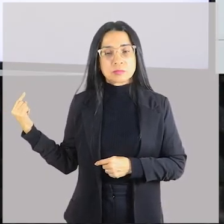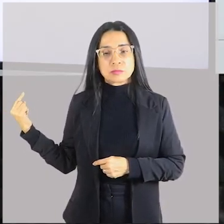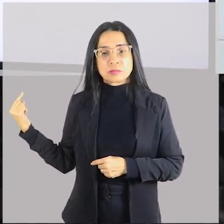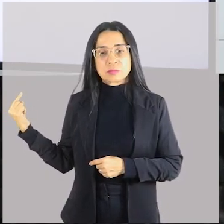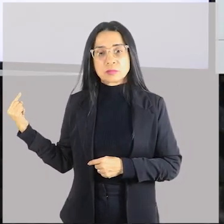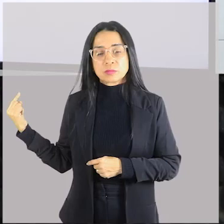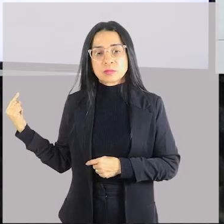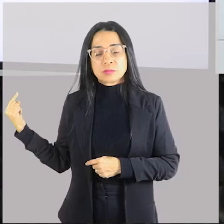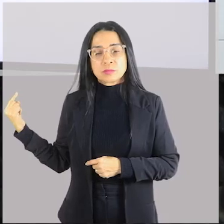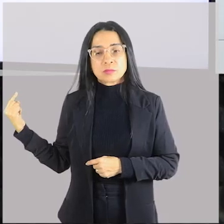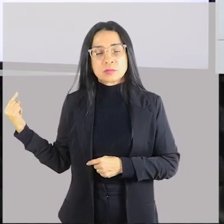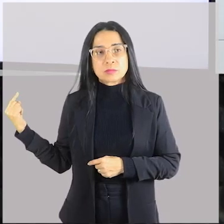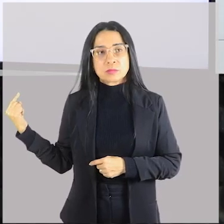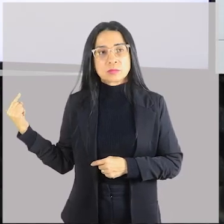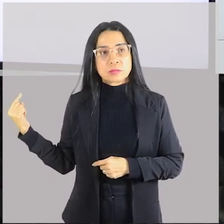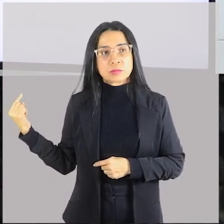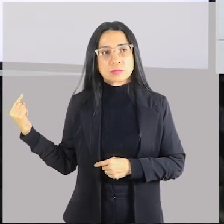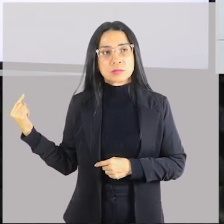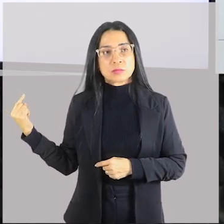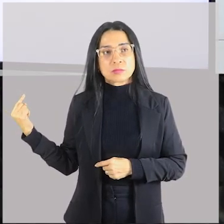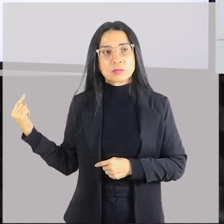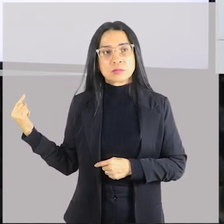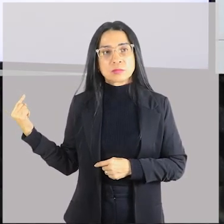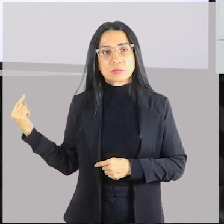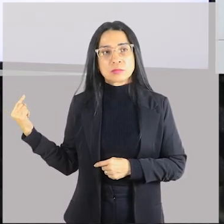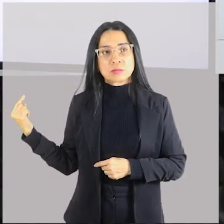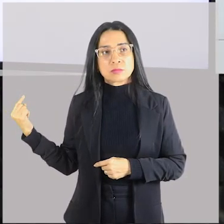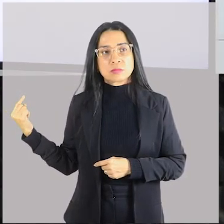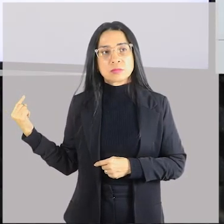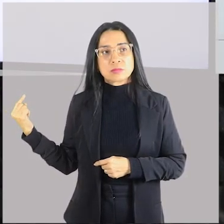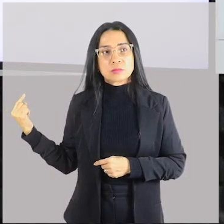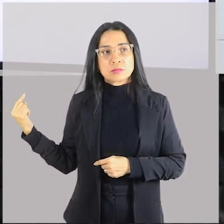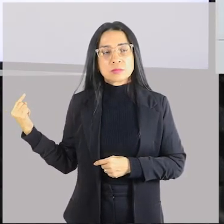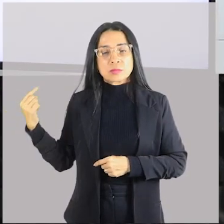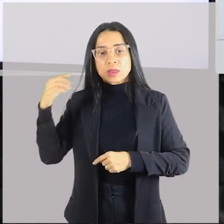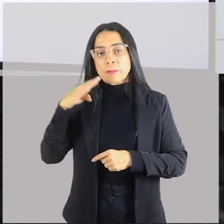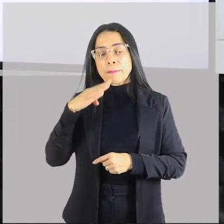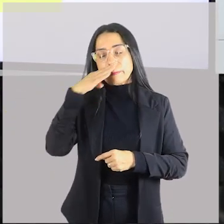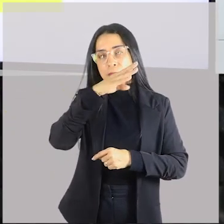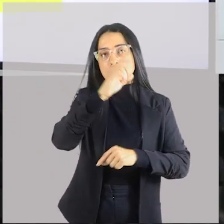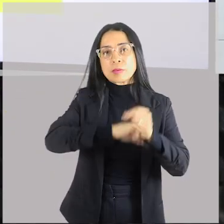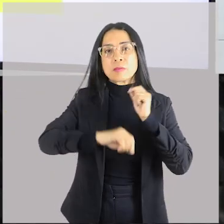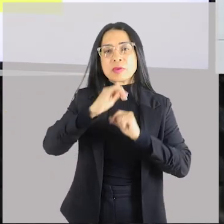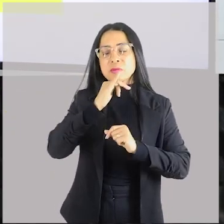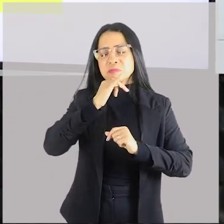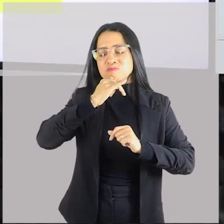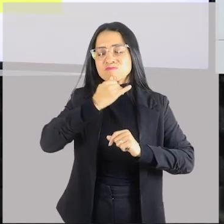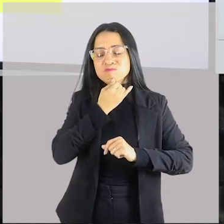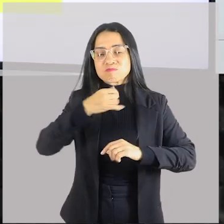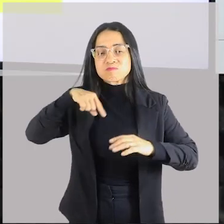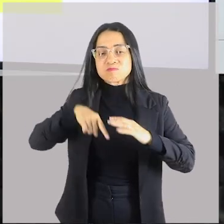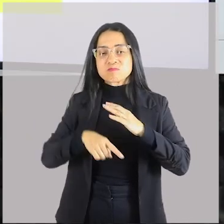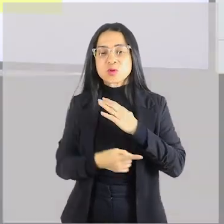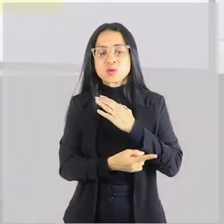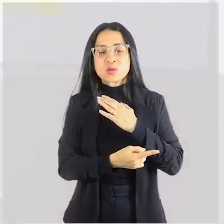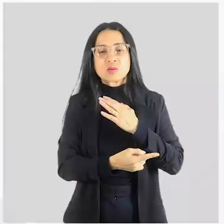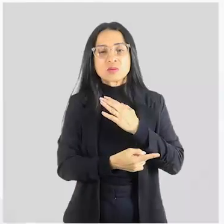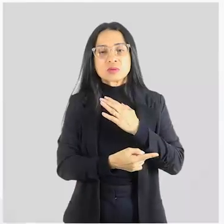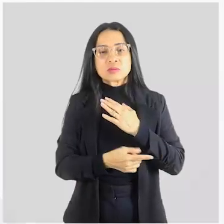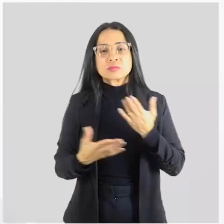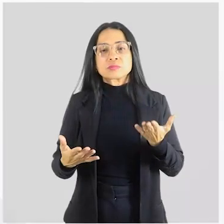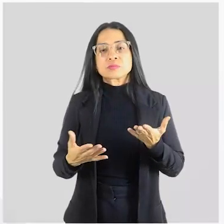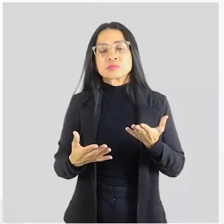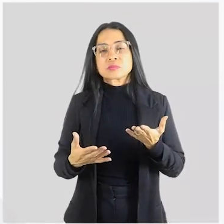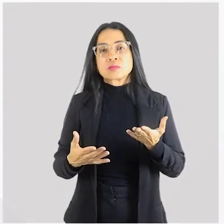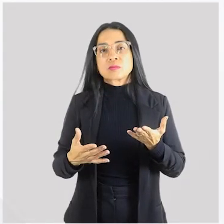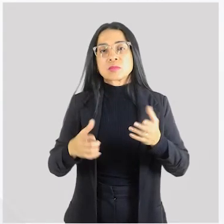e principalmente uma tristeza e eh angústia gigantesco o quadro mais importante do